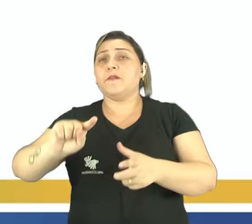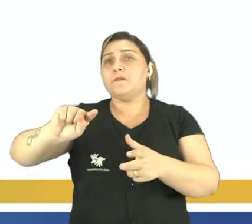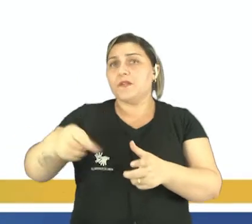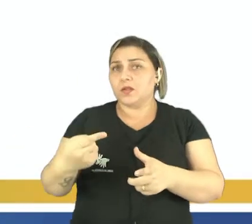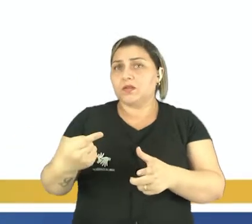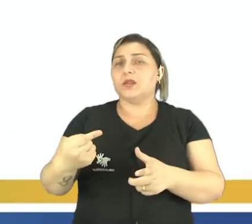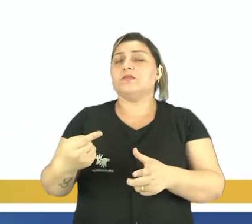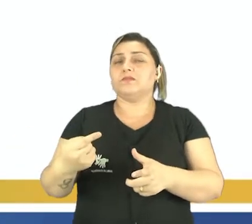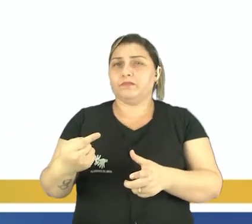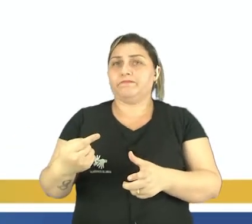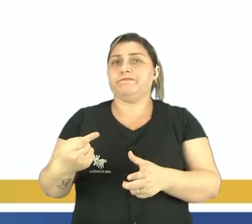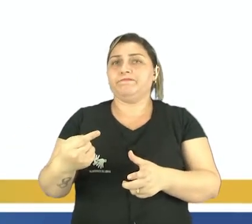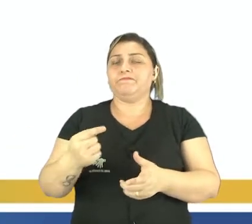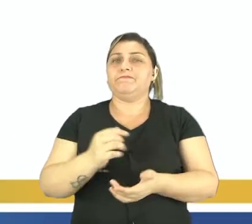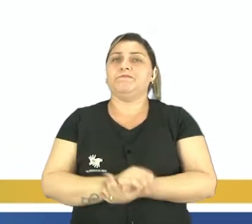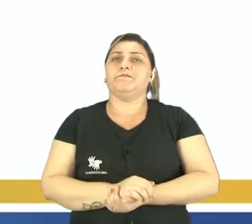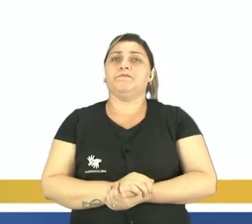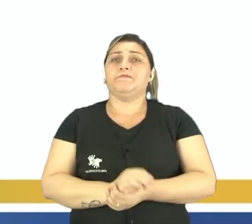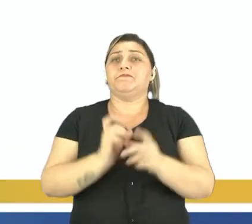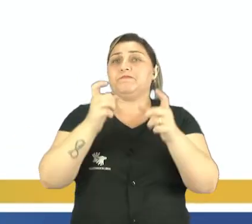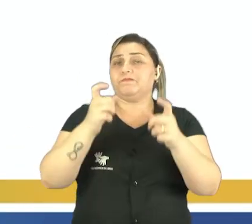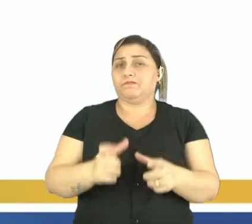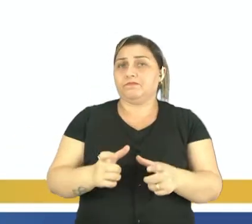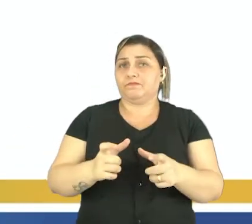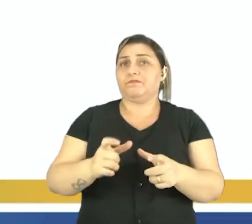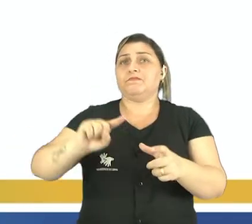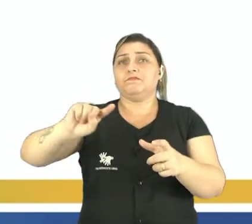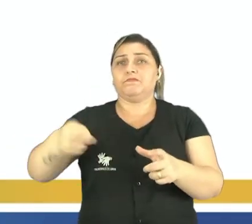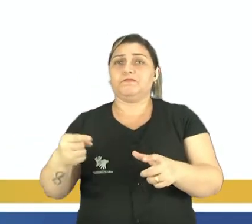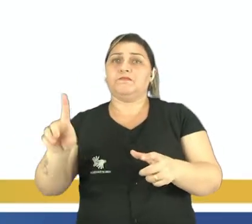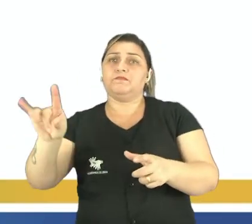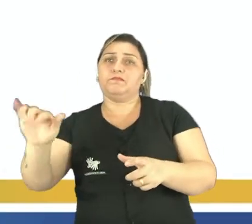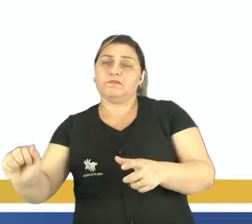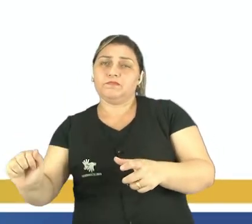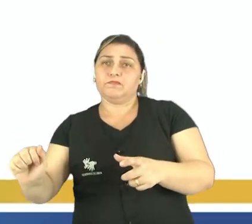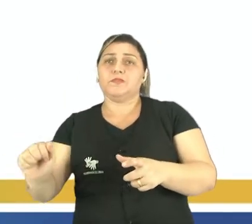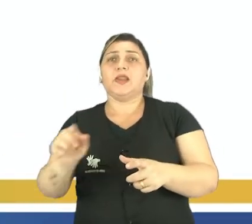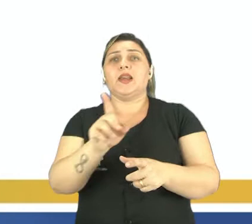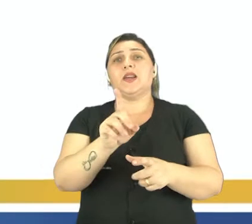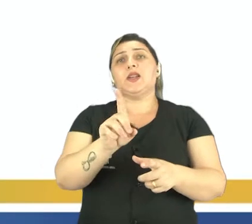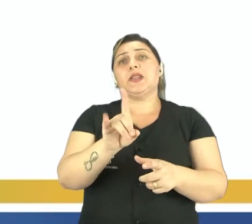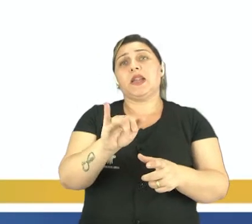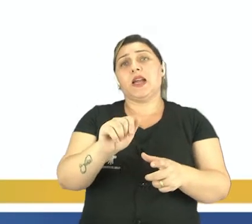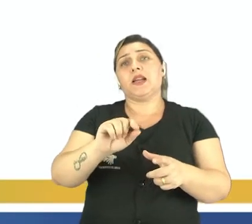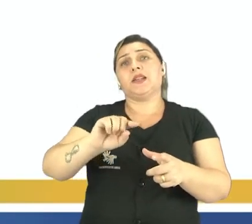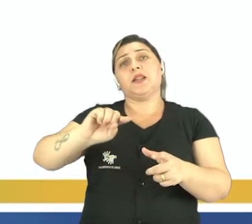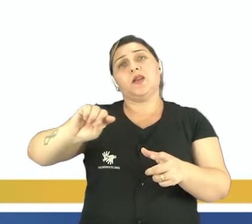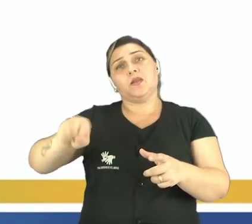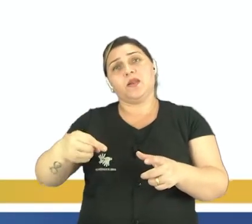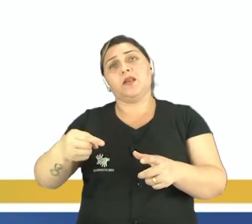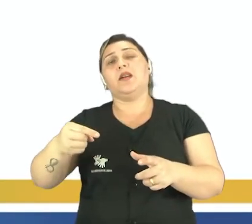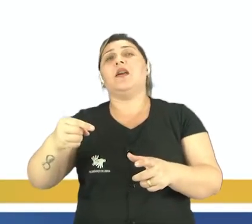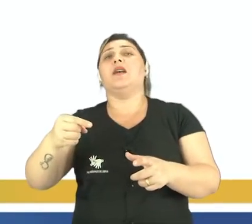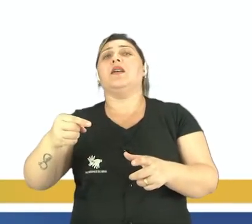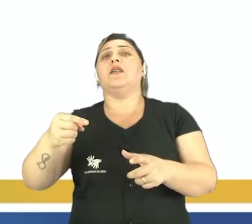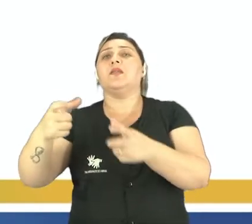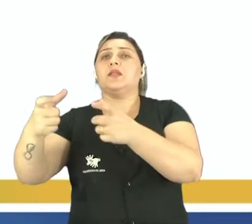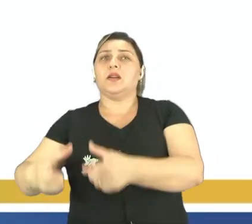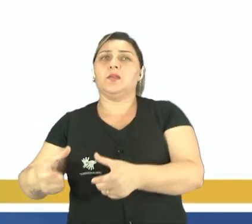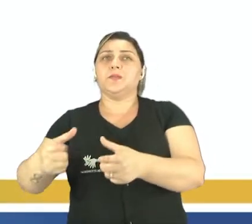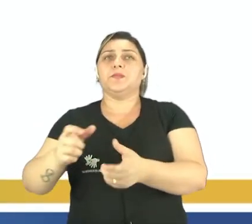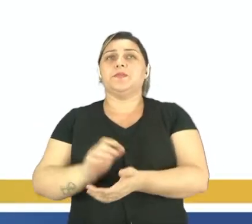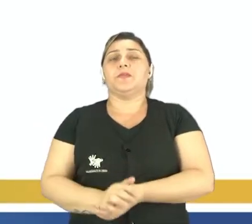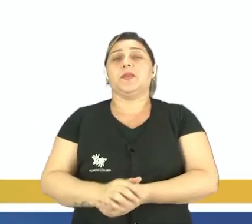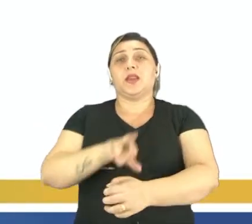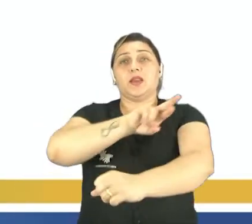de uma vírgula. Local, vírgula, data. Ou então, data, vírgula, local. No